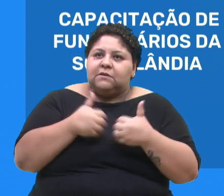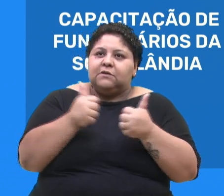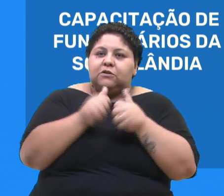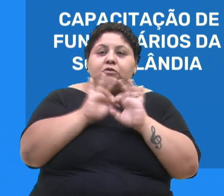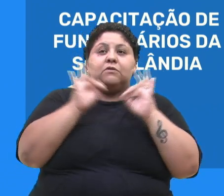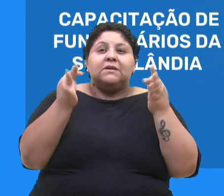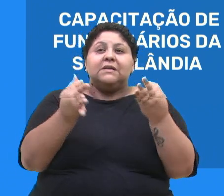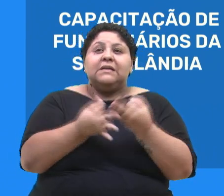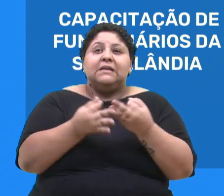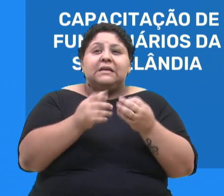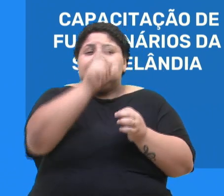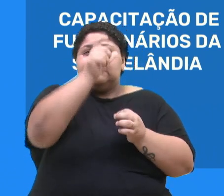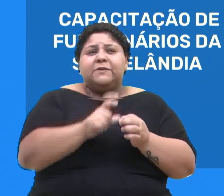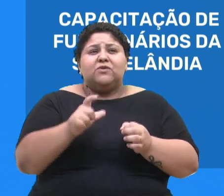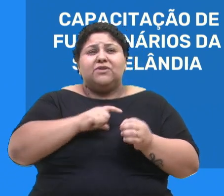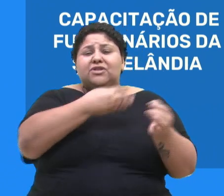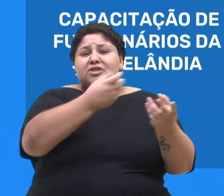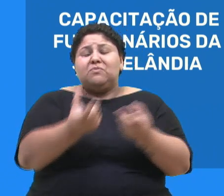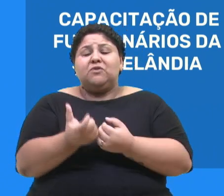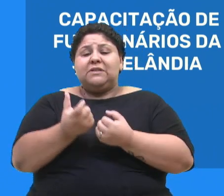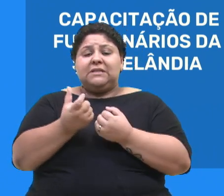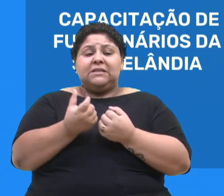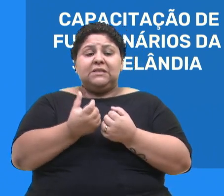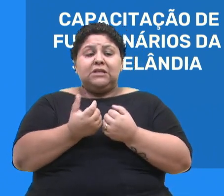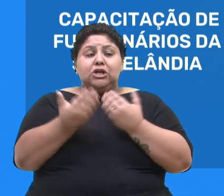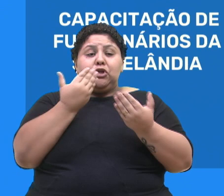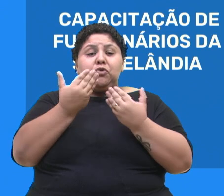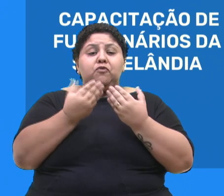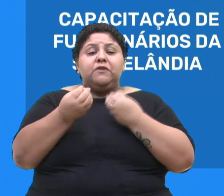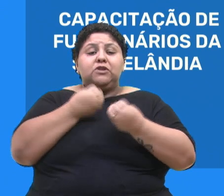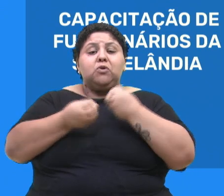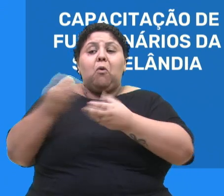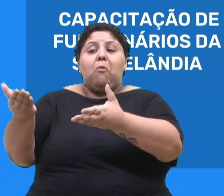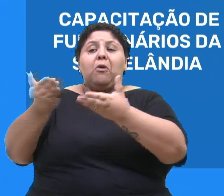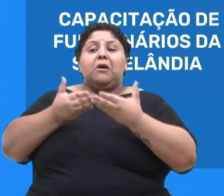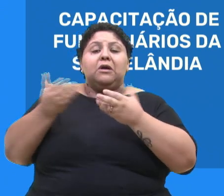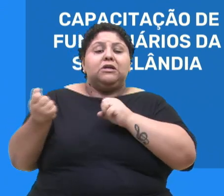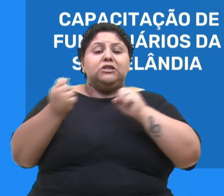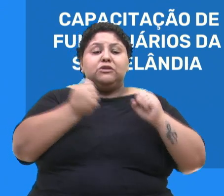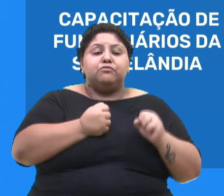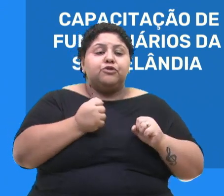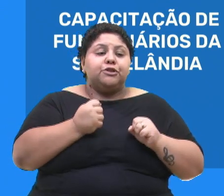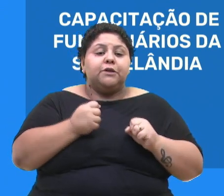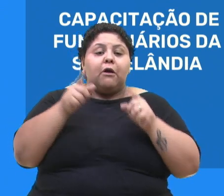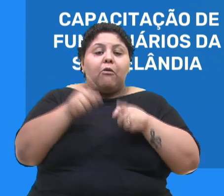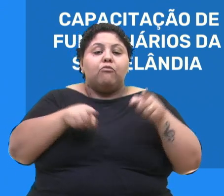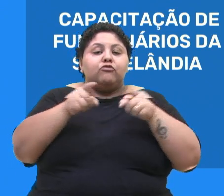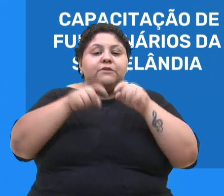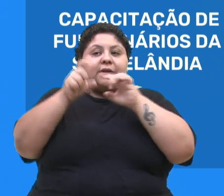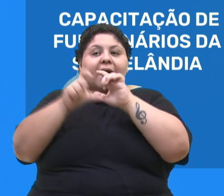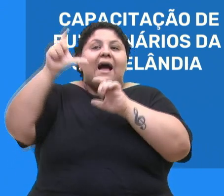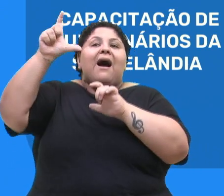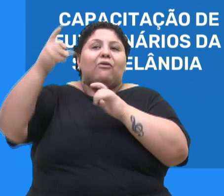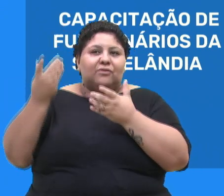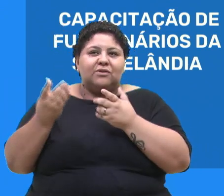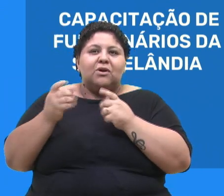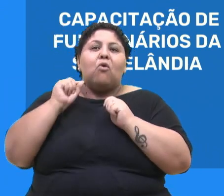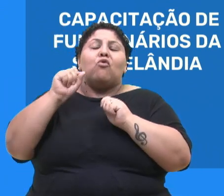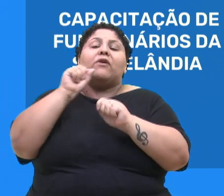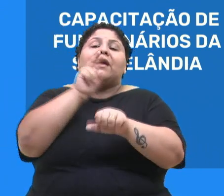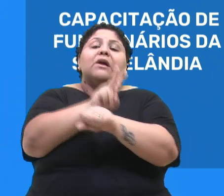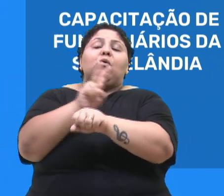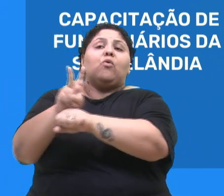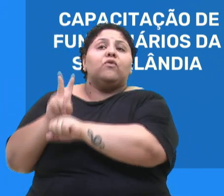muitas dúvidas de como receber, né, essas famílias, se podia colocar música mais alta, se não podia, quais cuidados deveriam